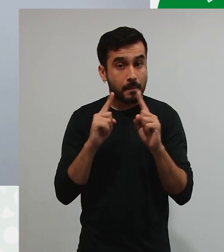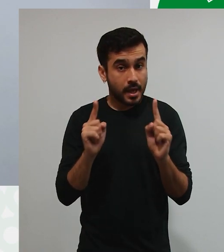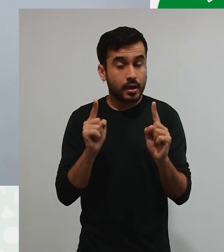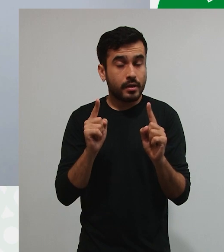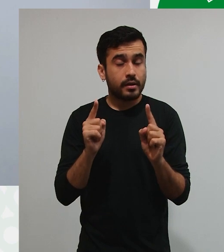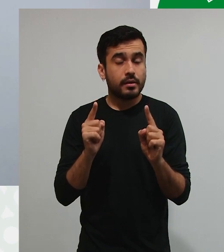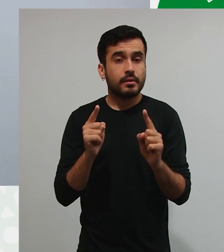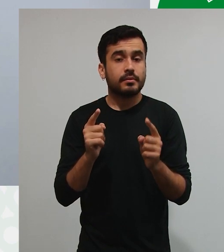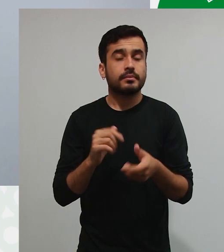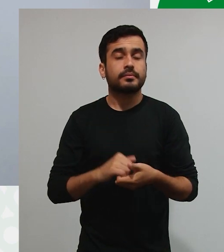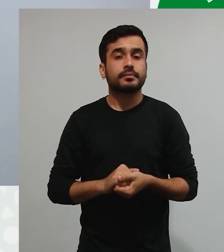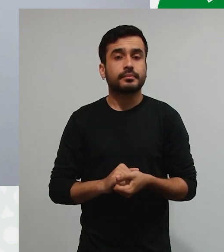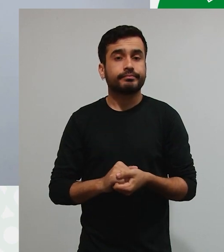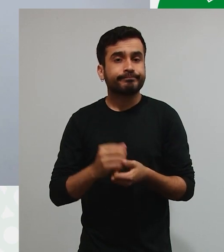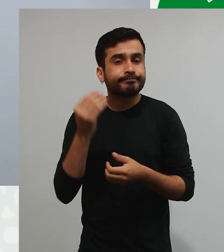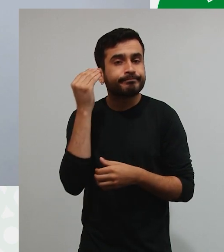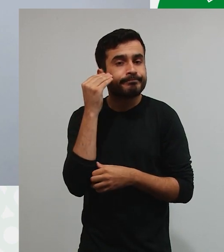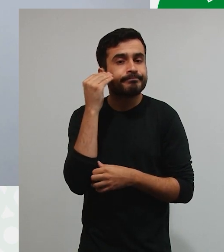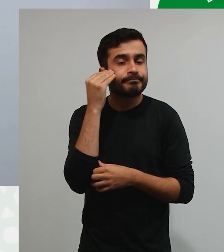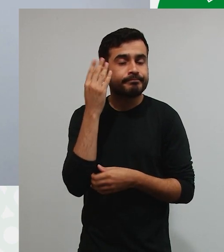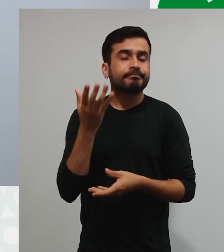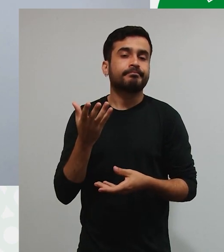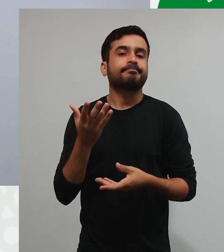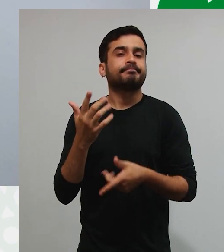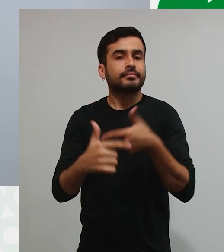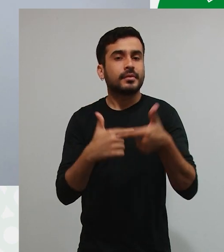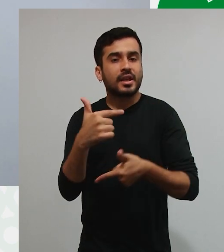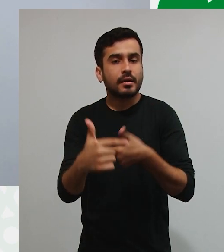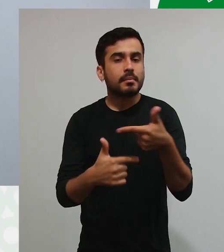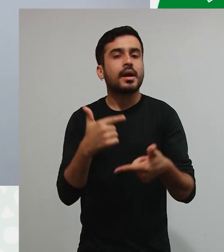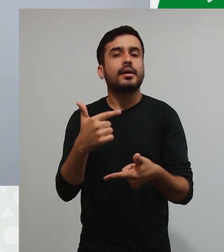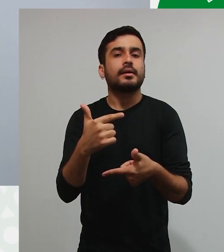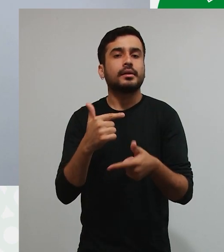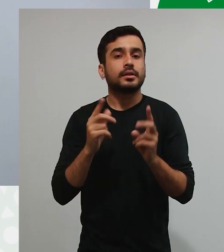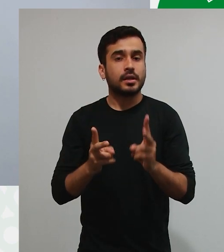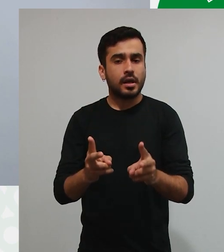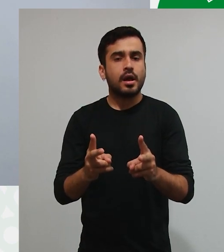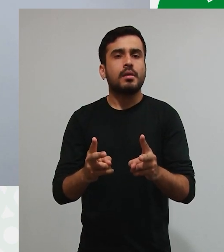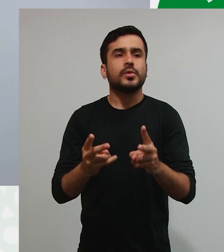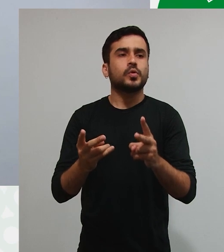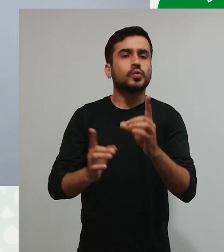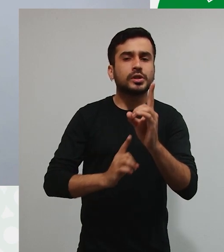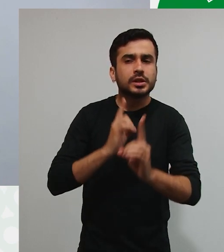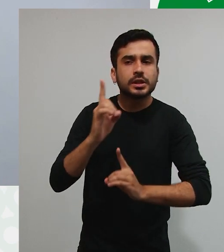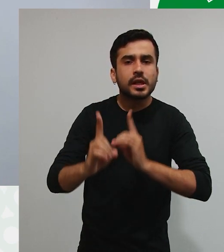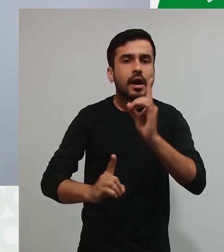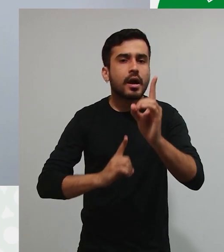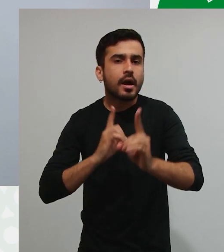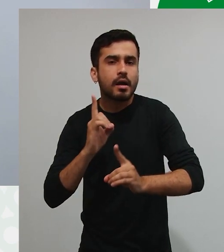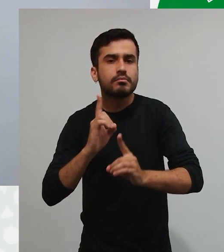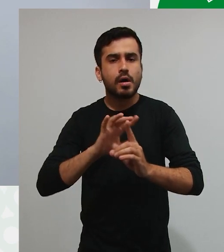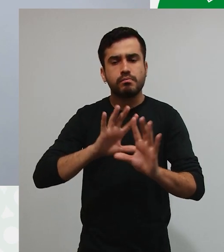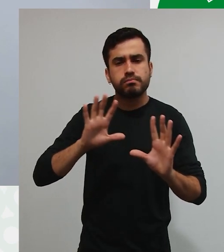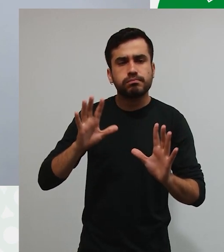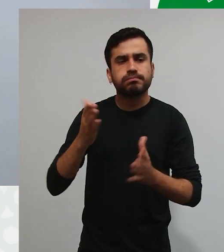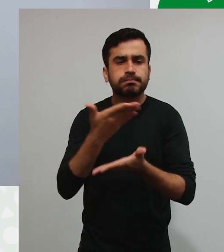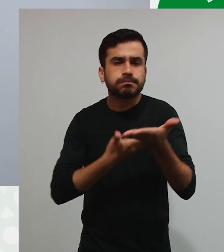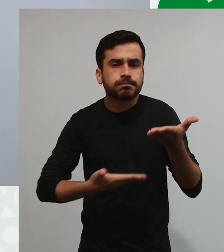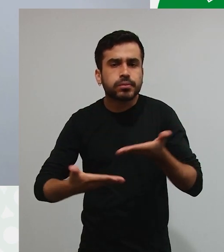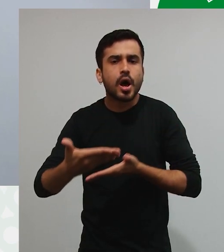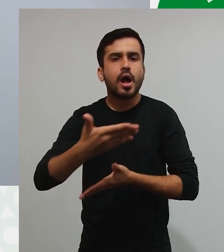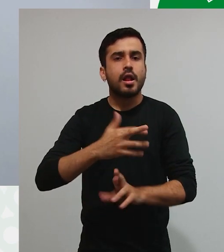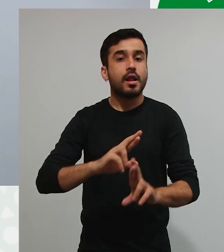e até hoje, né, tentando cada vez mais, né, aproveitando as oportunidades, sempre com